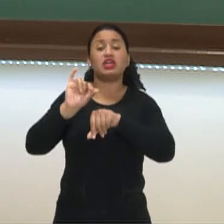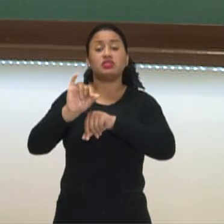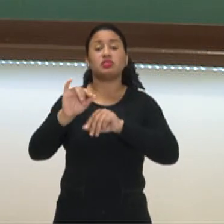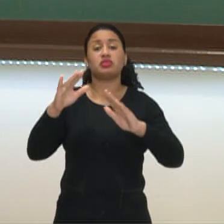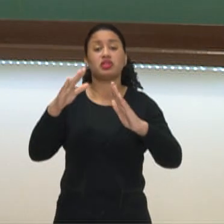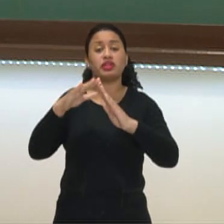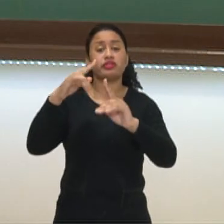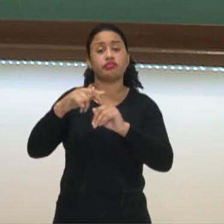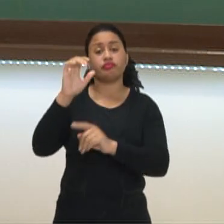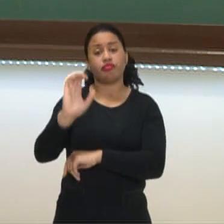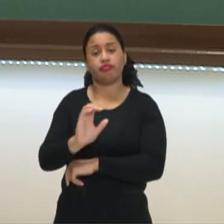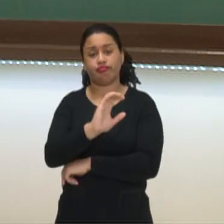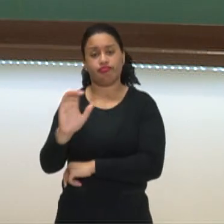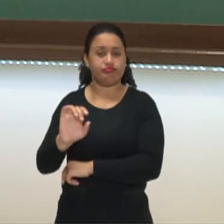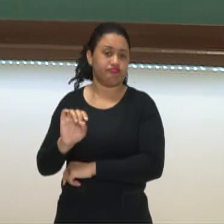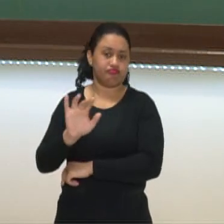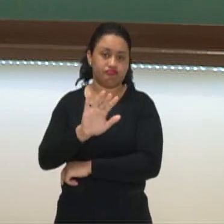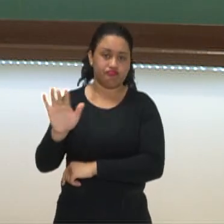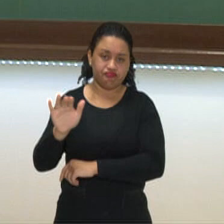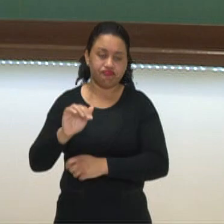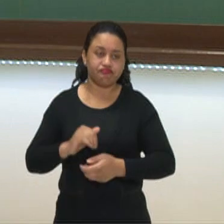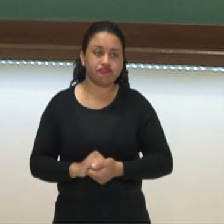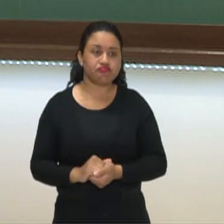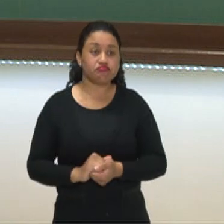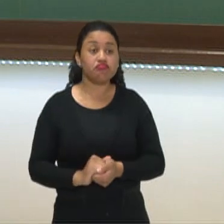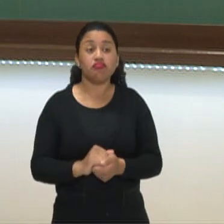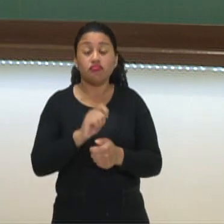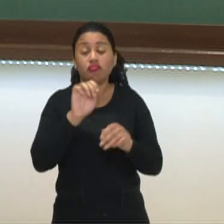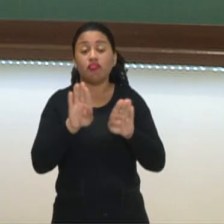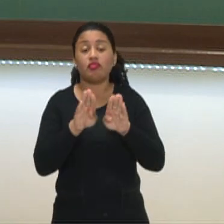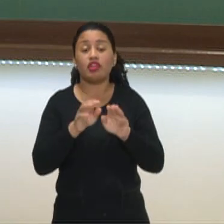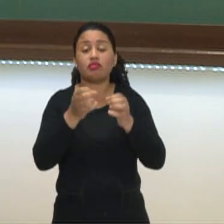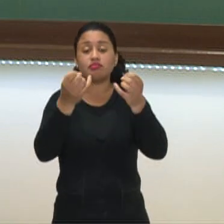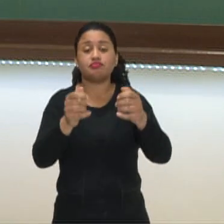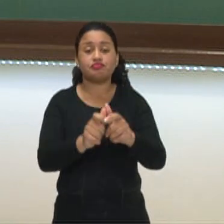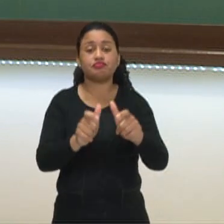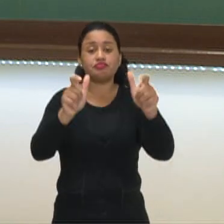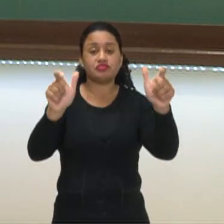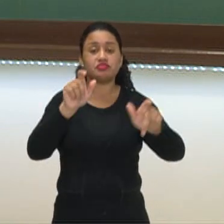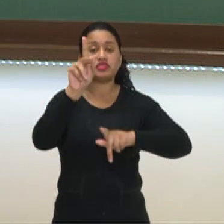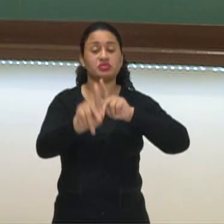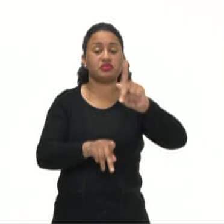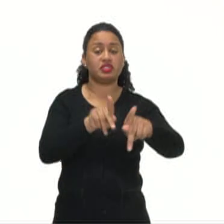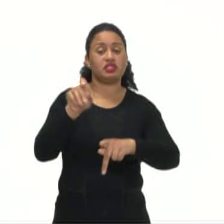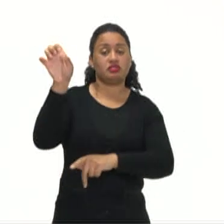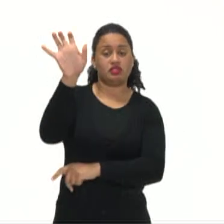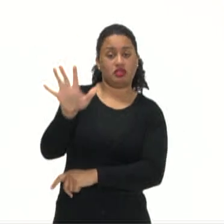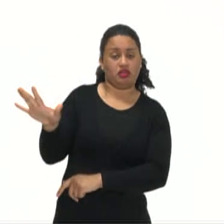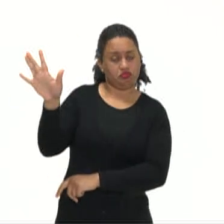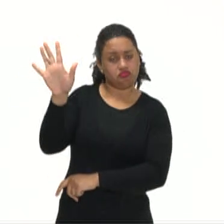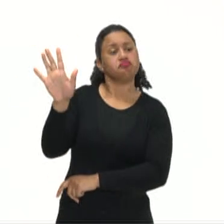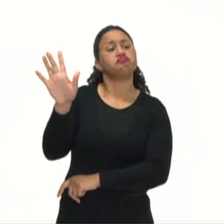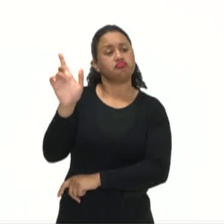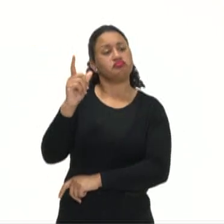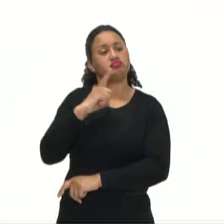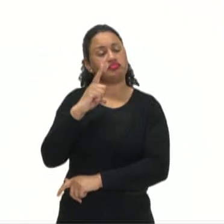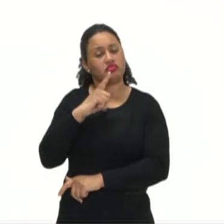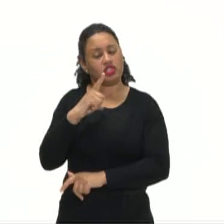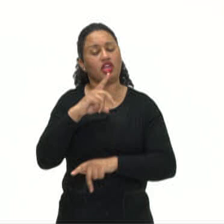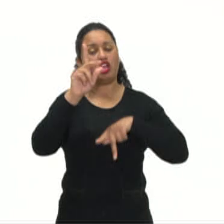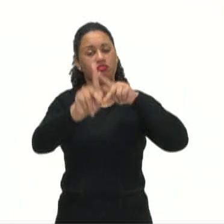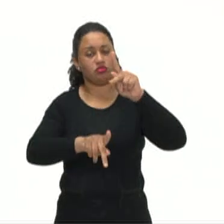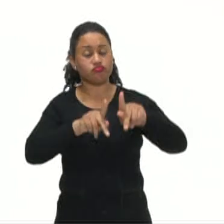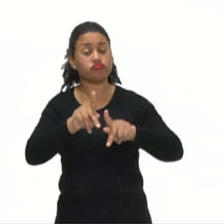Católica. Falando ainda sobre o crescimento populacional europeu, embora detentora de grande